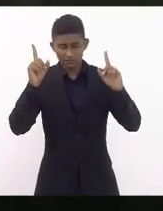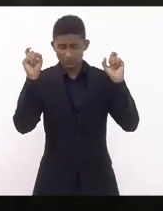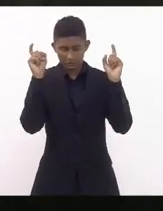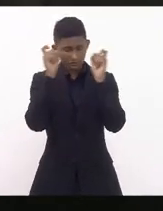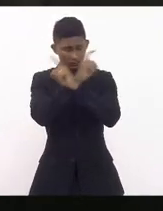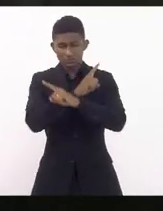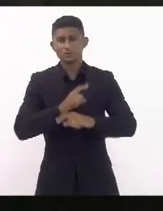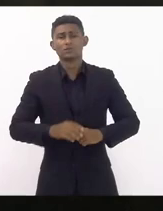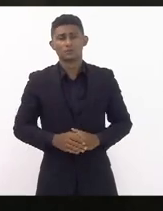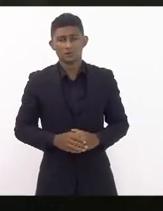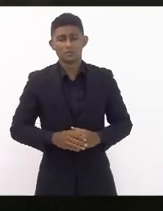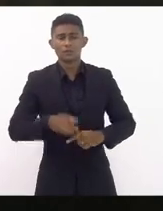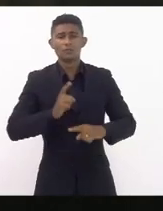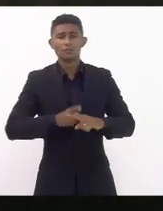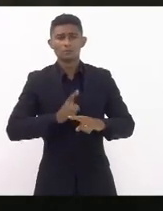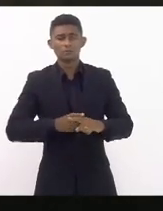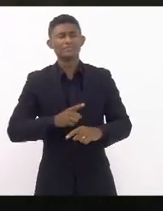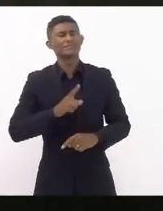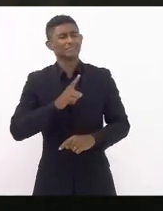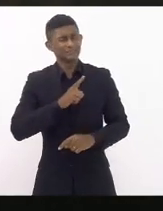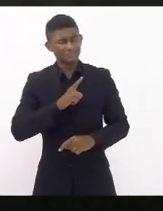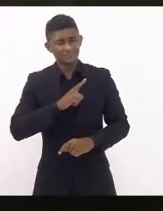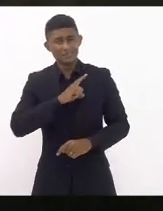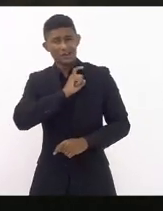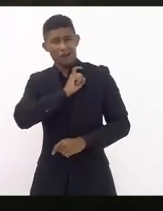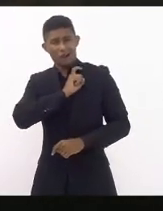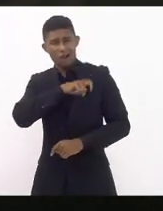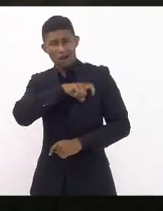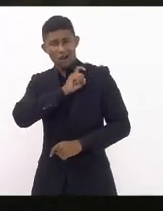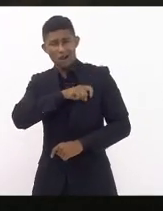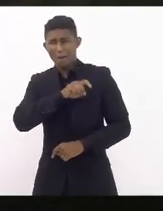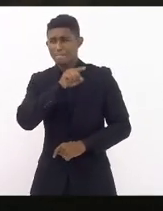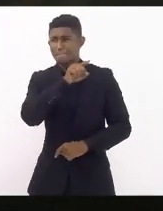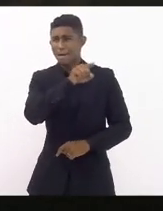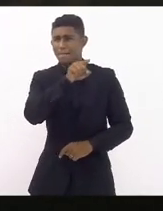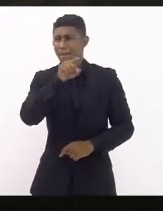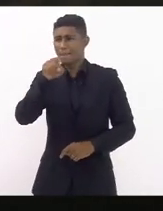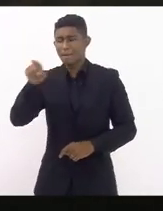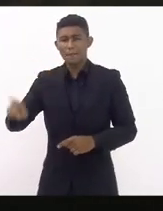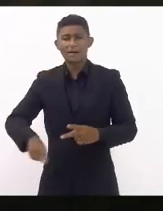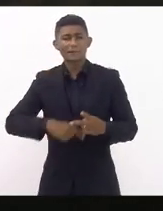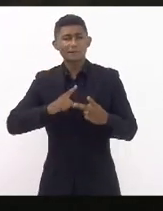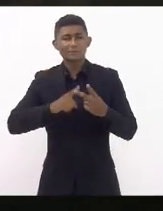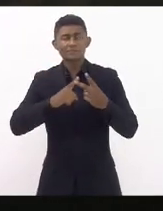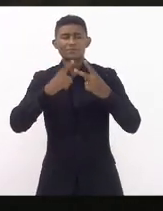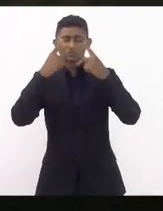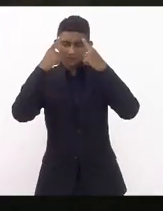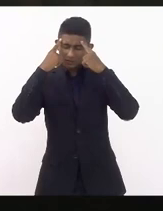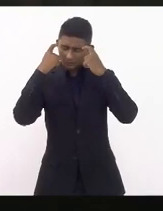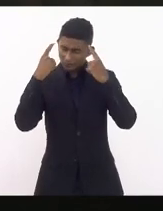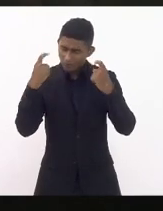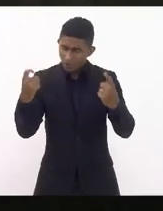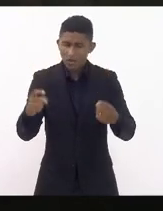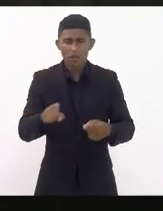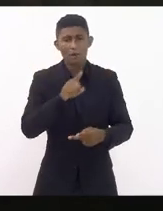momento onde o ódio, onde a violência, ela cada vez